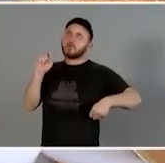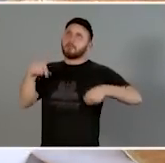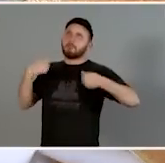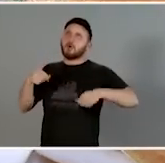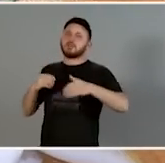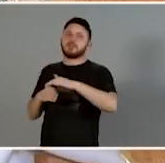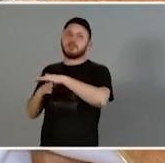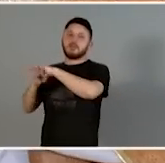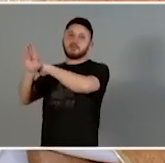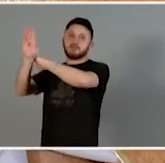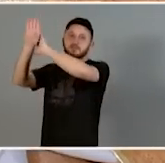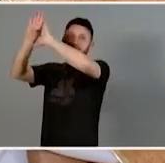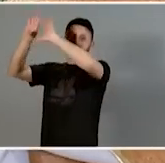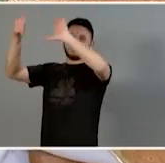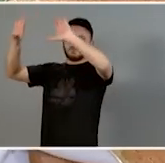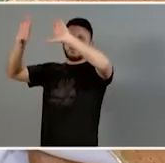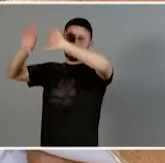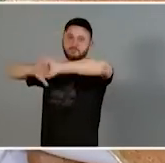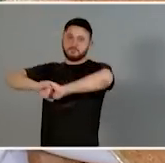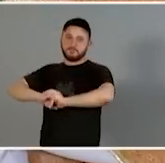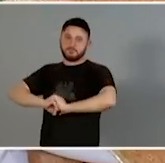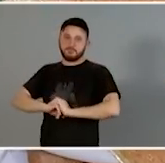no céu.